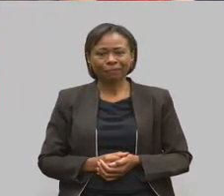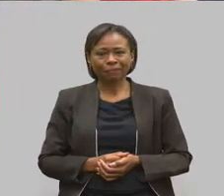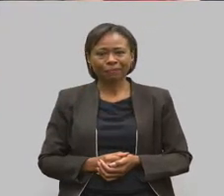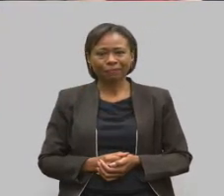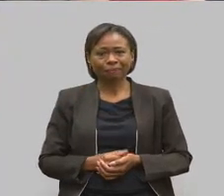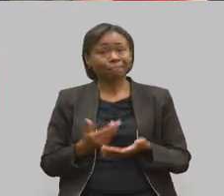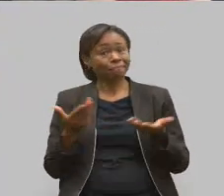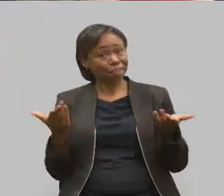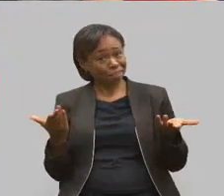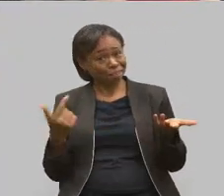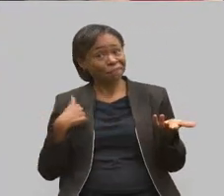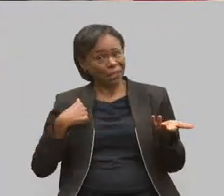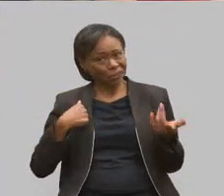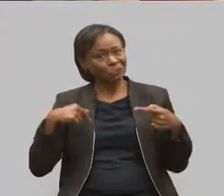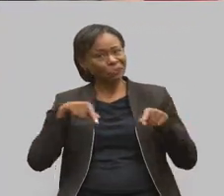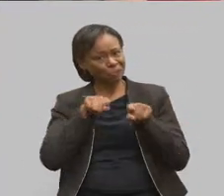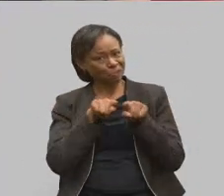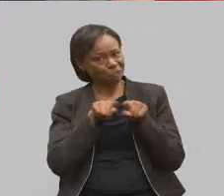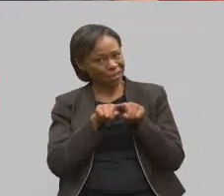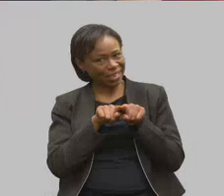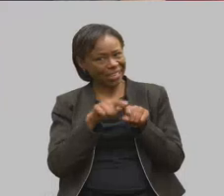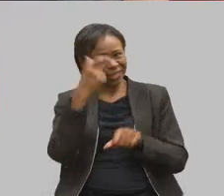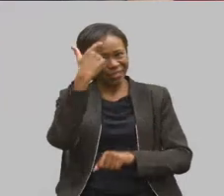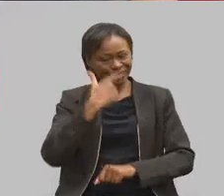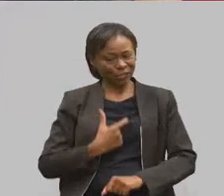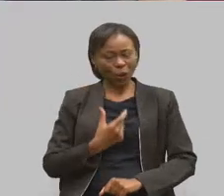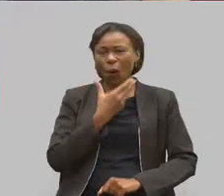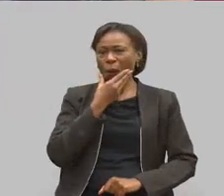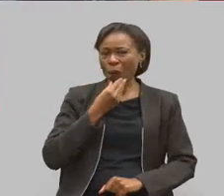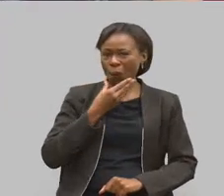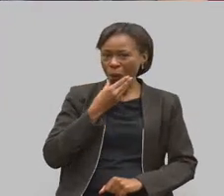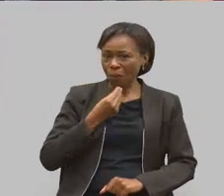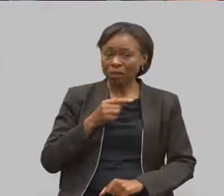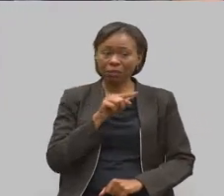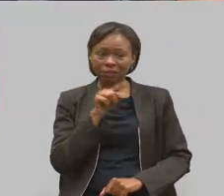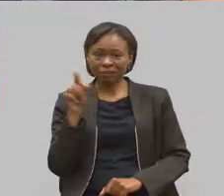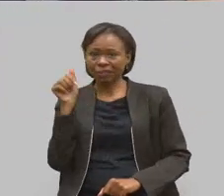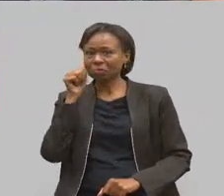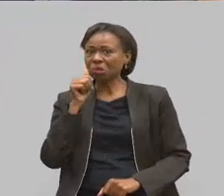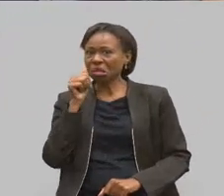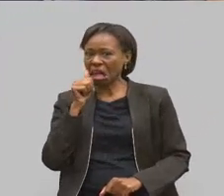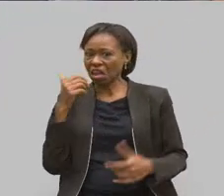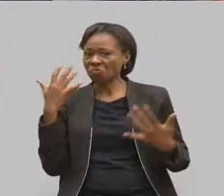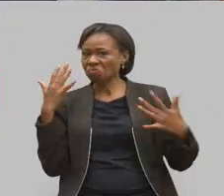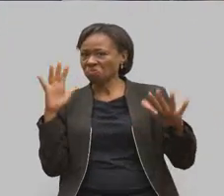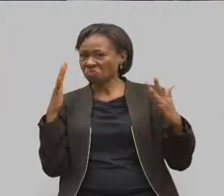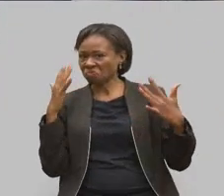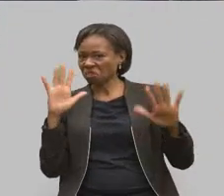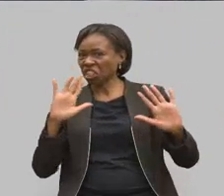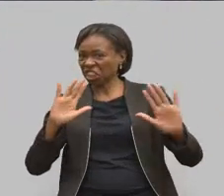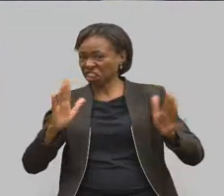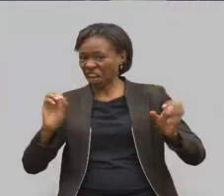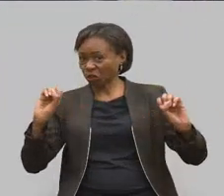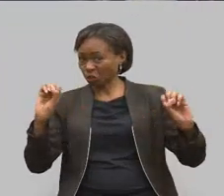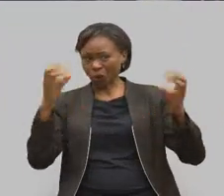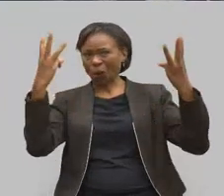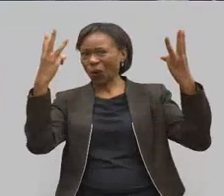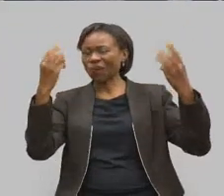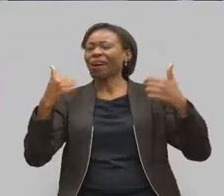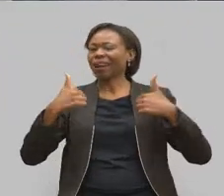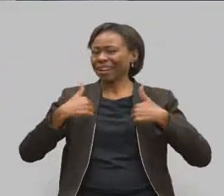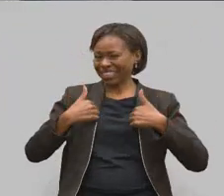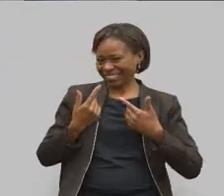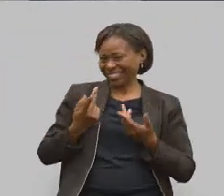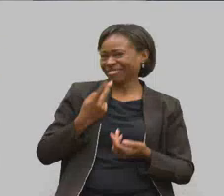masculina né porque as mulheres aí já deram show e a gente também tem que mostrar os o nosso valor aqui